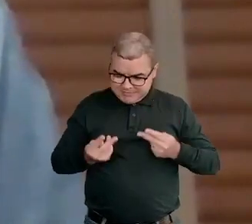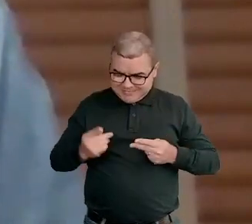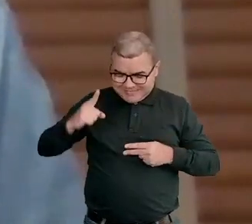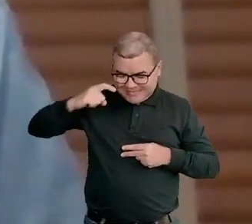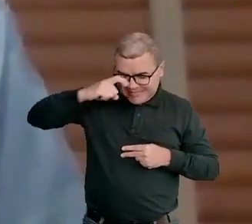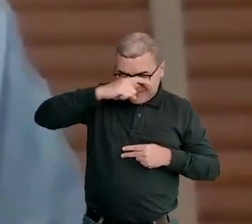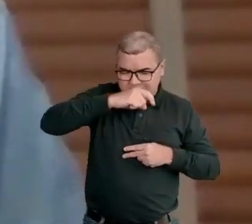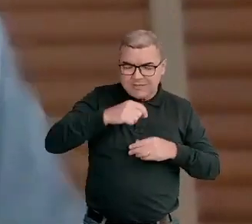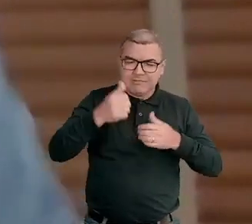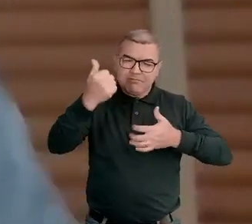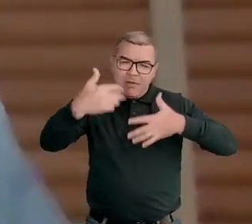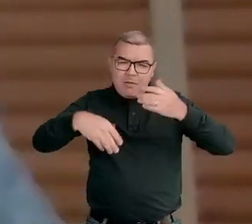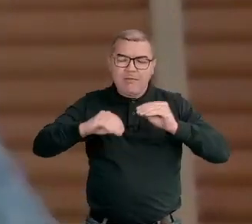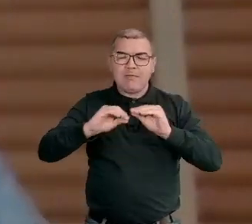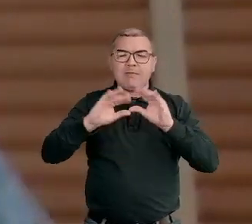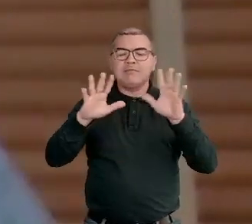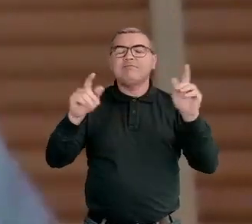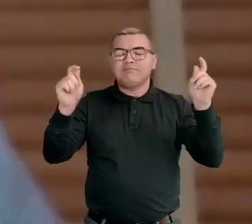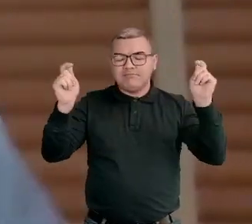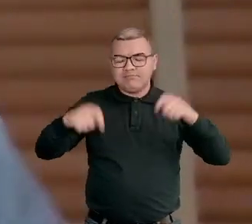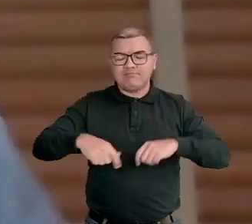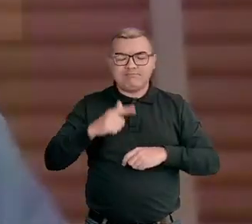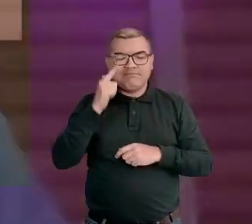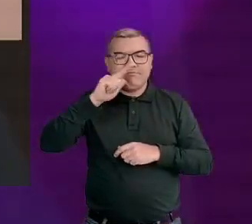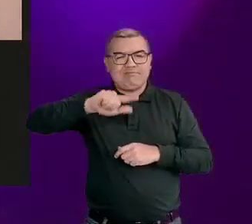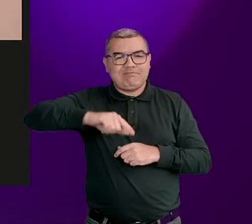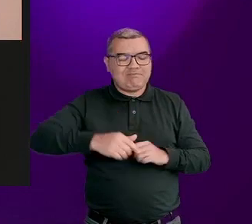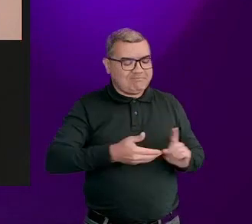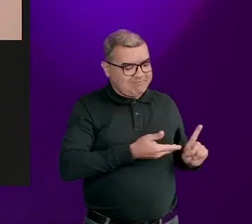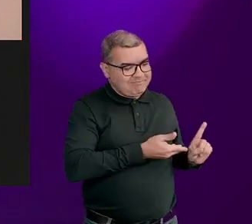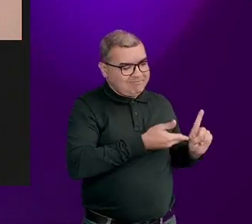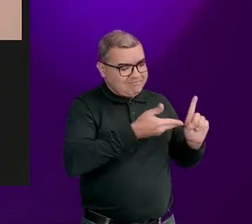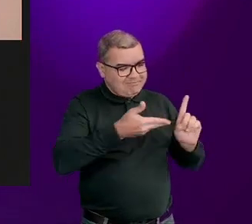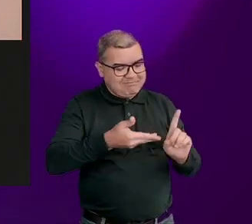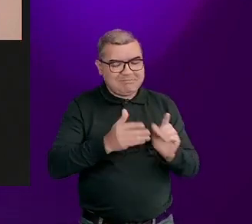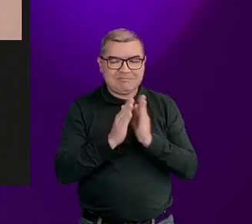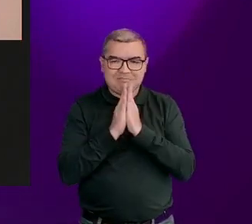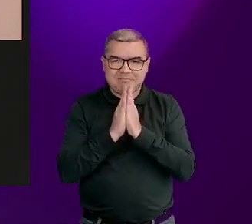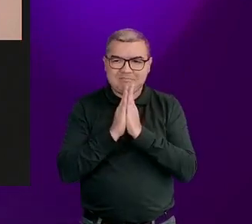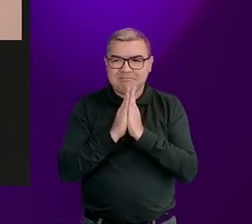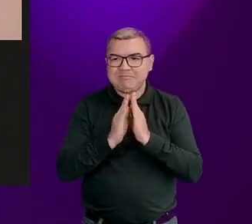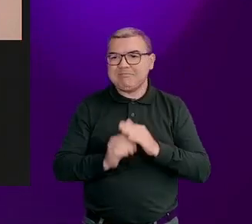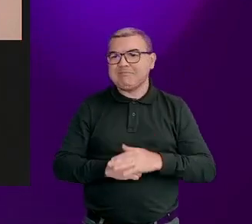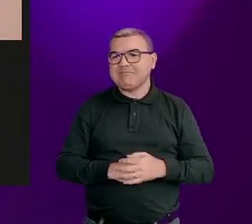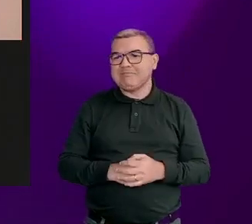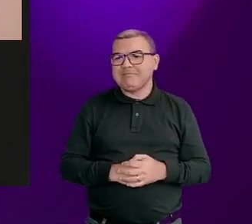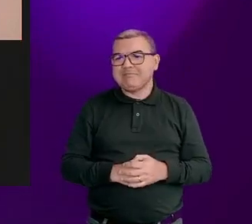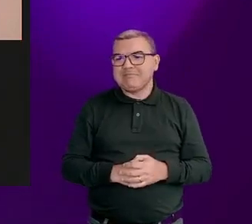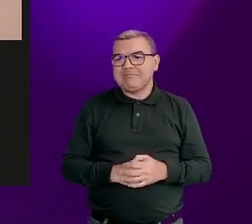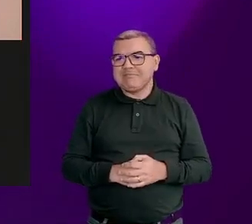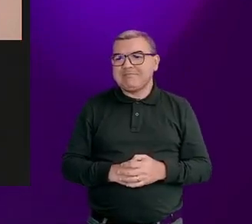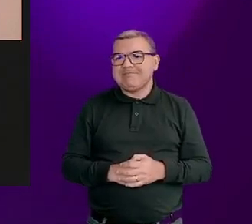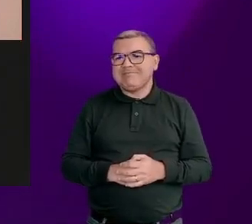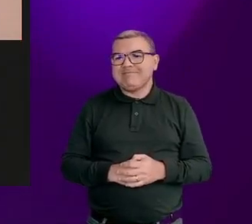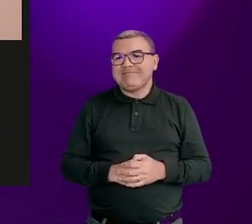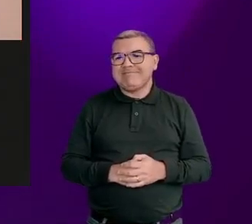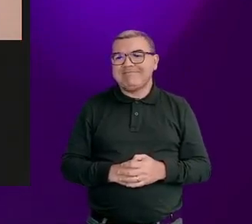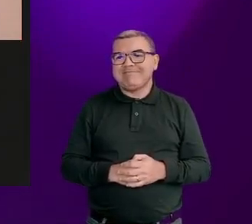tão complexos. Por favor, Margarete. Queremos te ouvir.